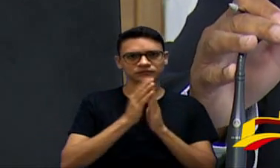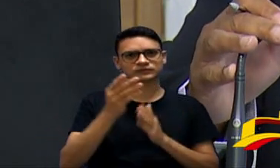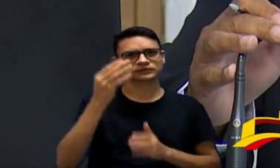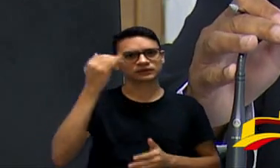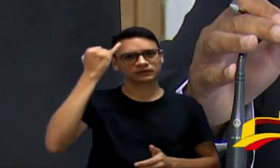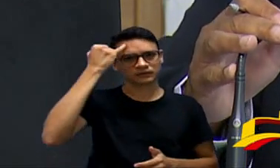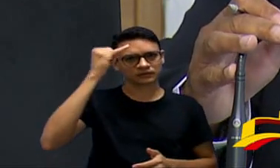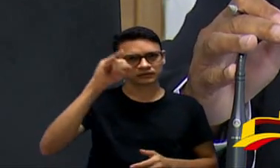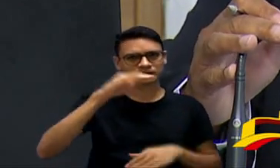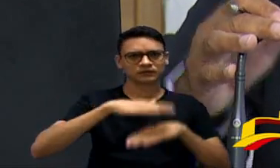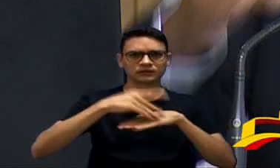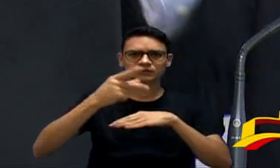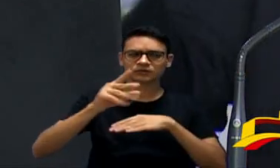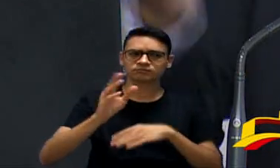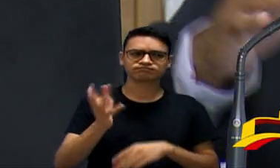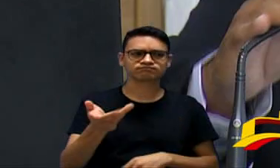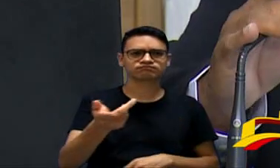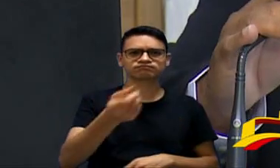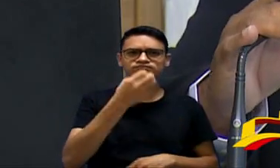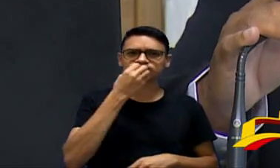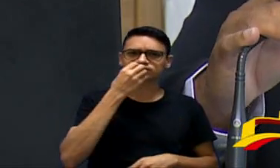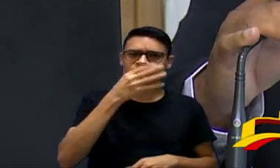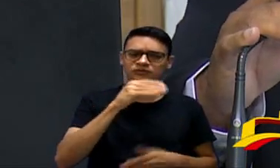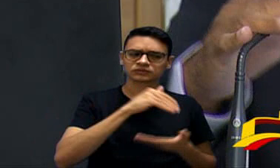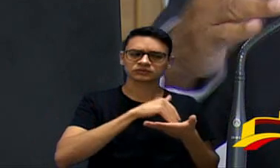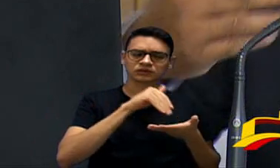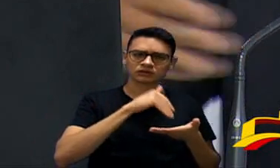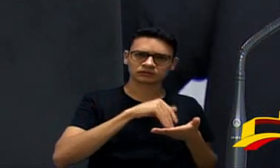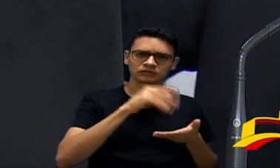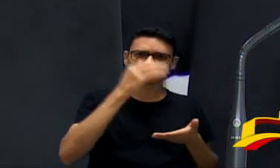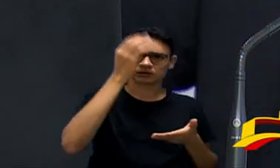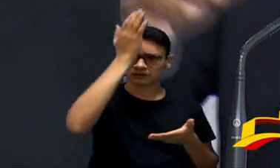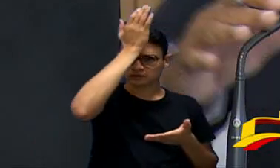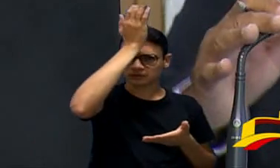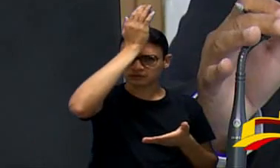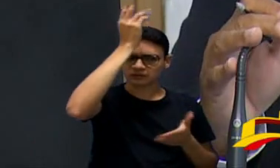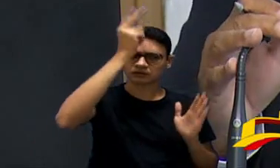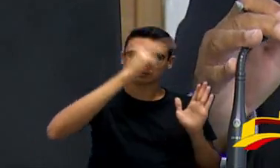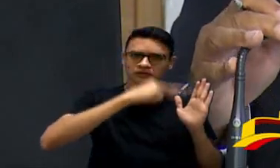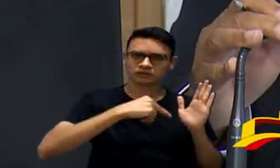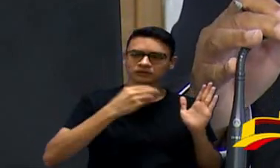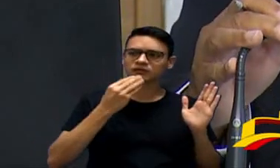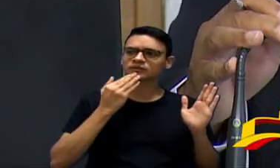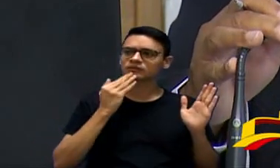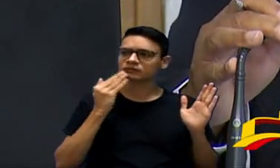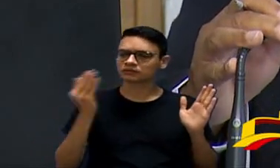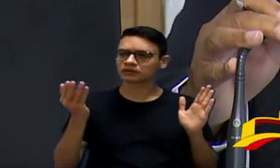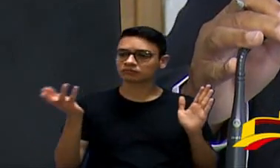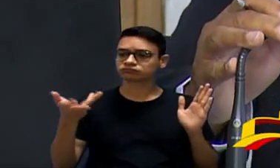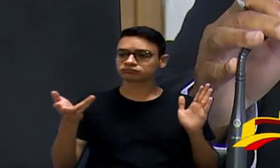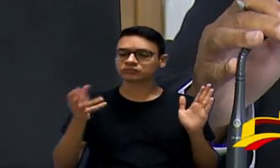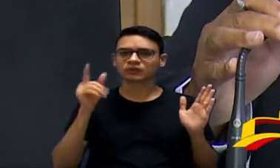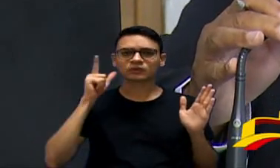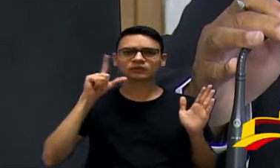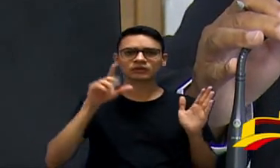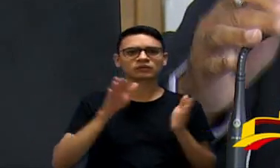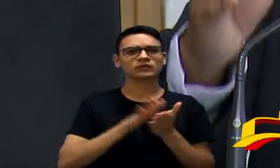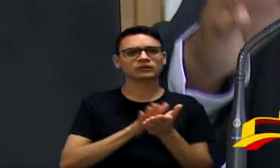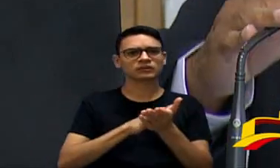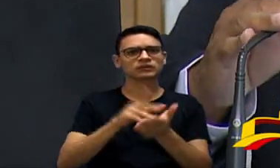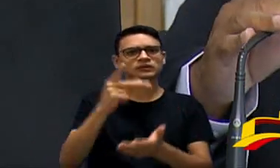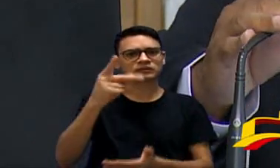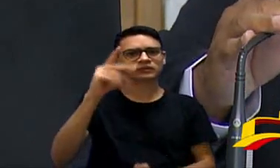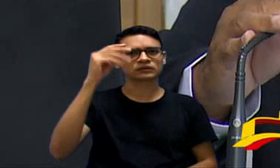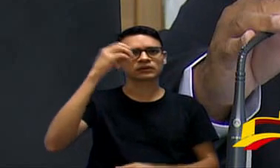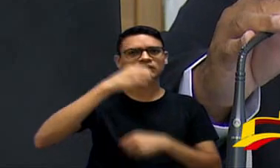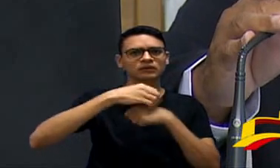e a ideia do senhor foi excelente, do secretário fazer a leitura, né? Deu até para andar os requerimentos. Quero parabenizar a Vossa Excelência por essa